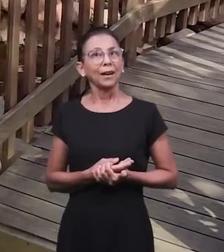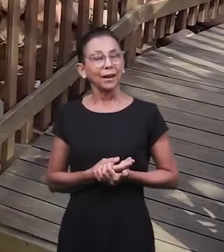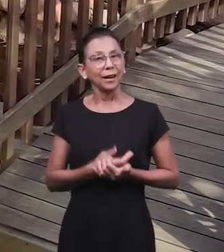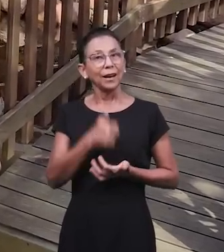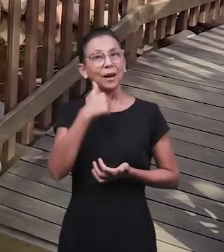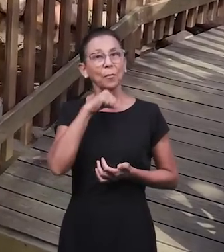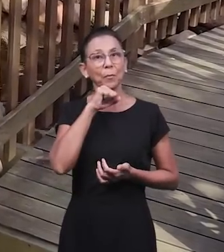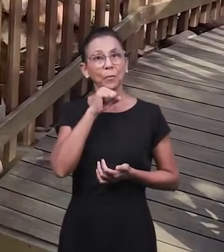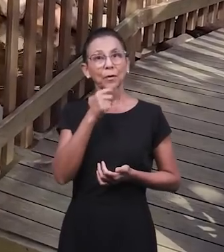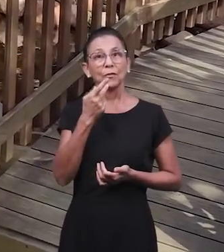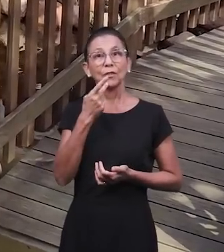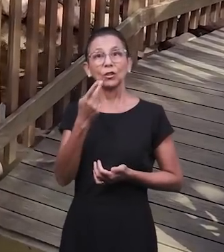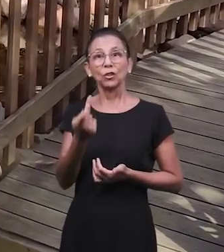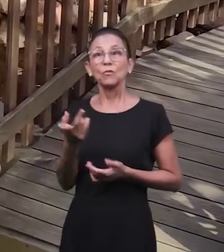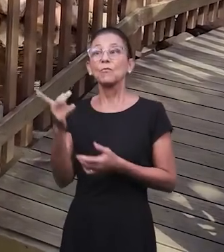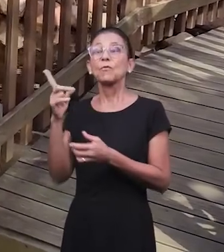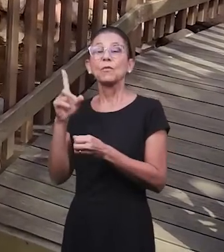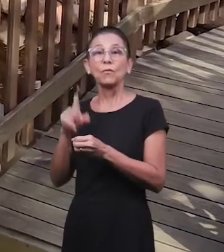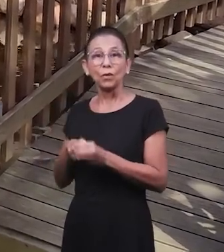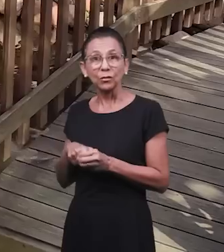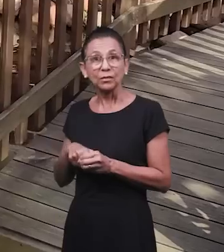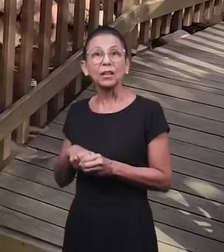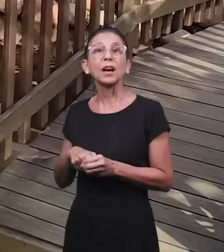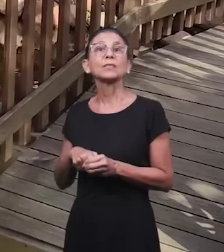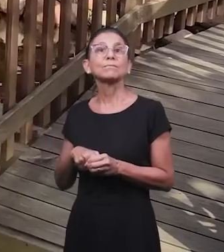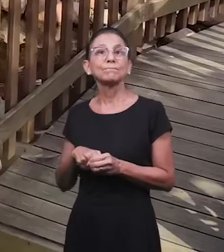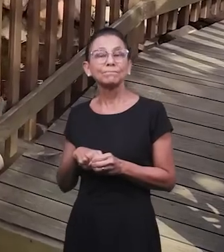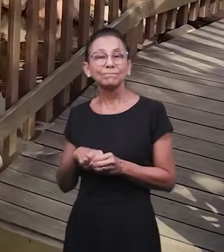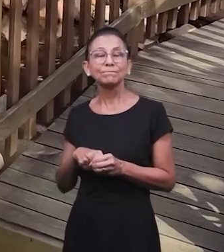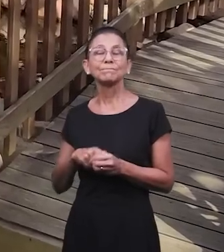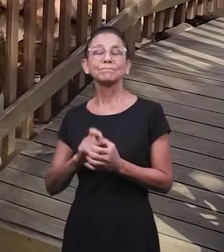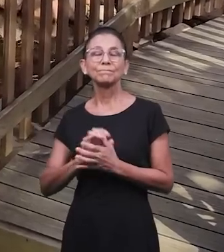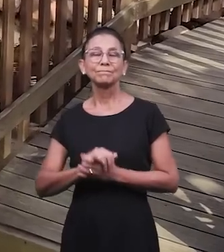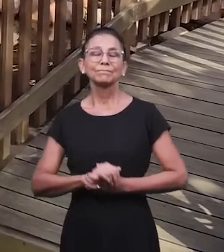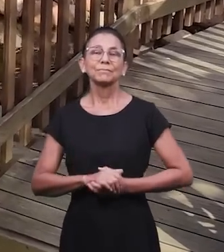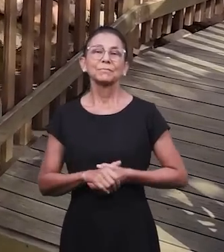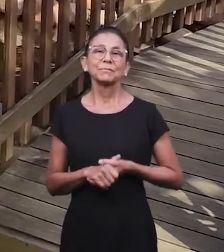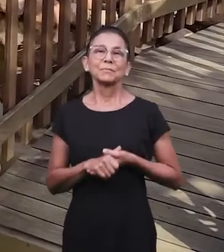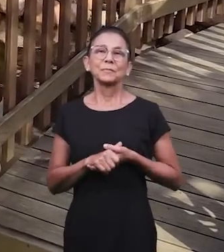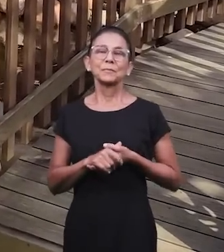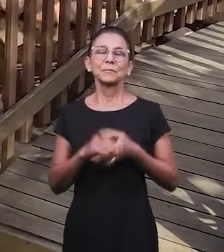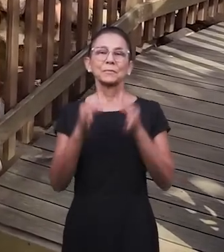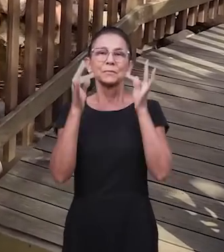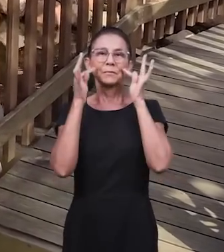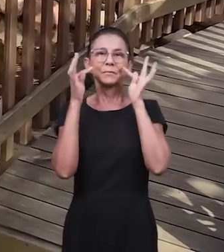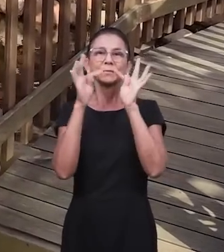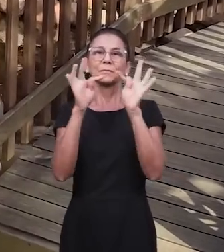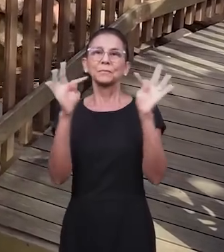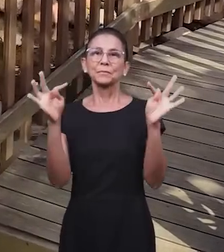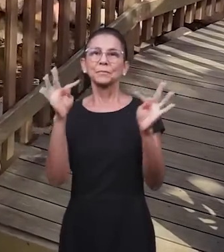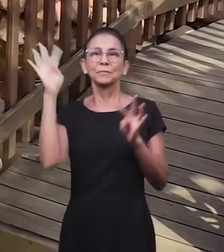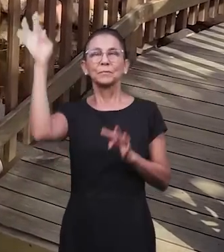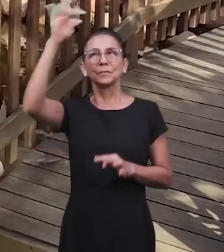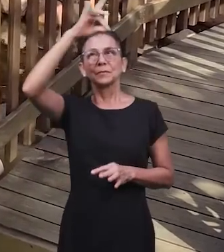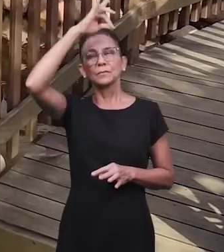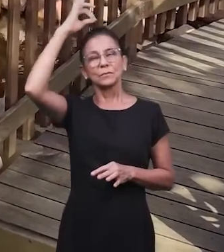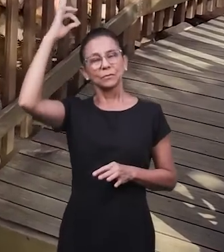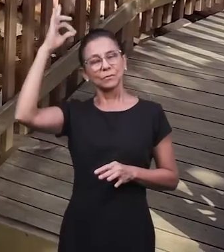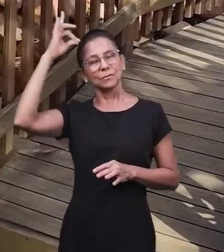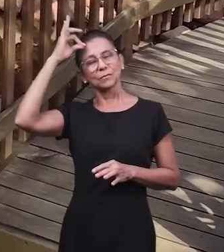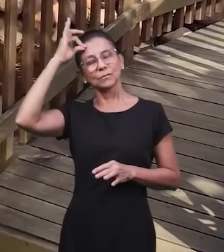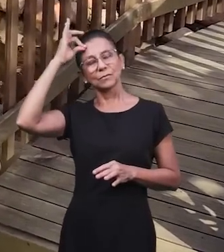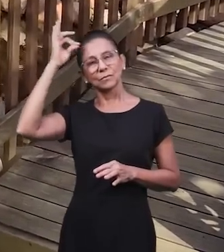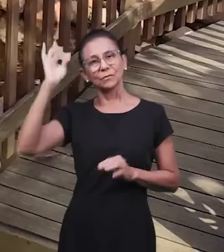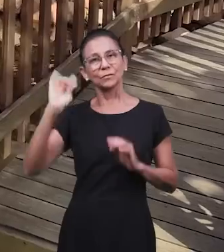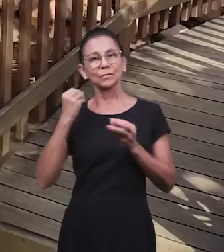voltar para que a filha possa ser atendida. Então esse é o nosso testemunho daquilo que o Espírito Santo tem feito no nosso mês,